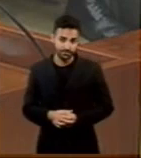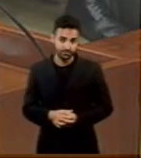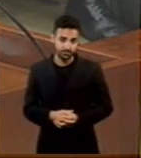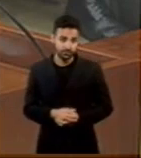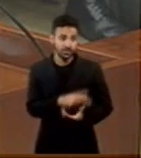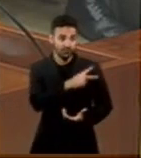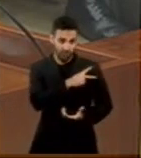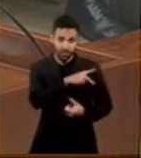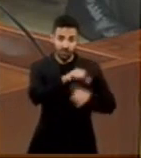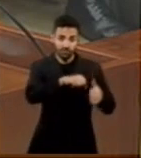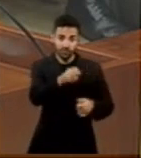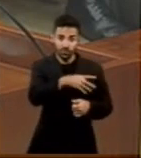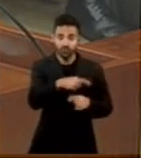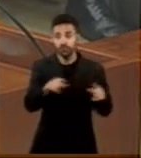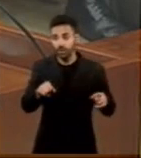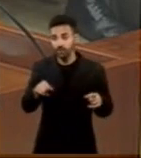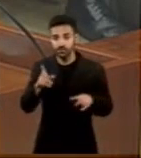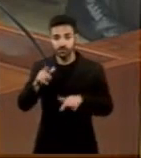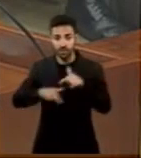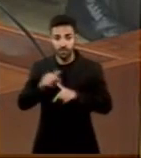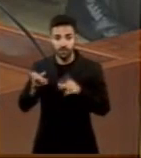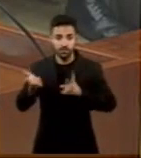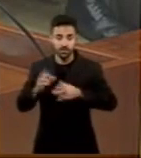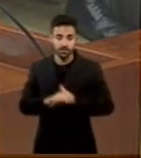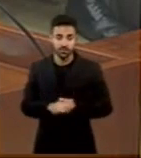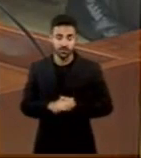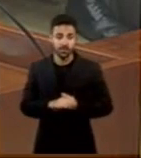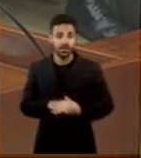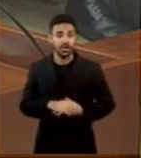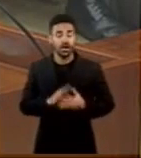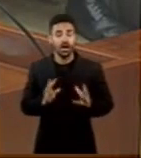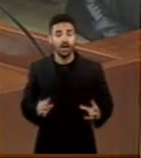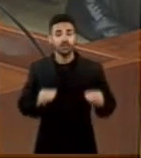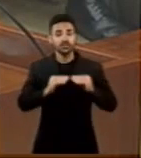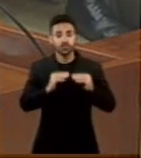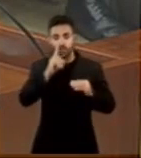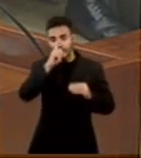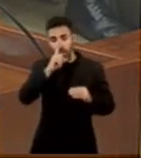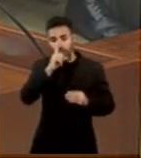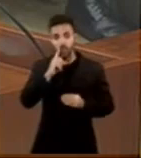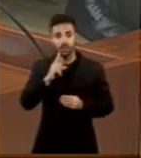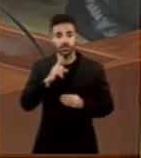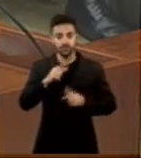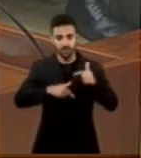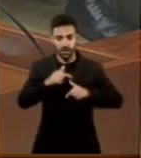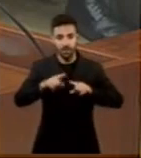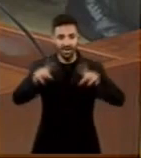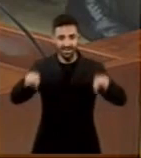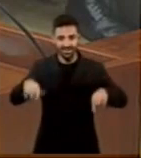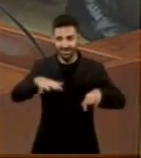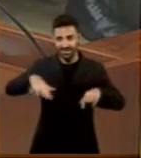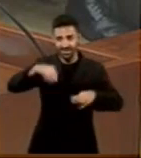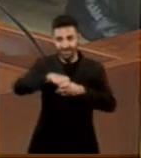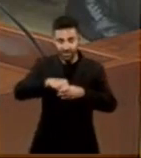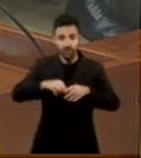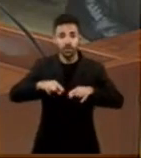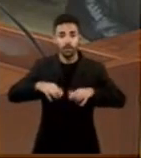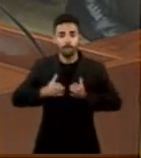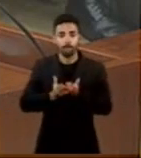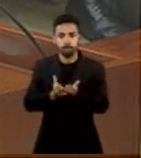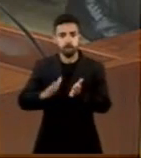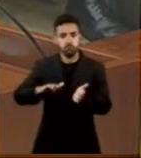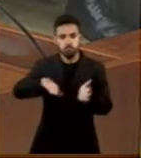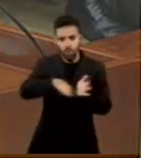se fala em adicional de risco, aquele mesmo adicional de risco que tinha para os empregados de capatazia do porto, continuou